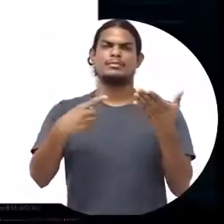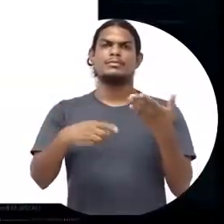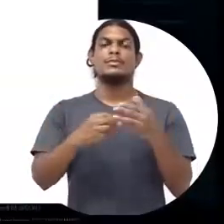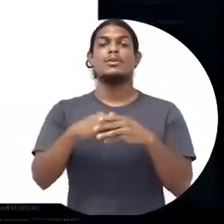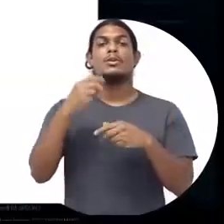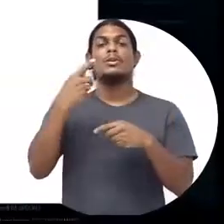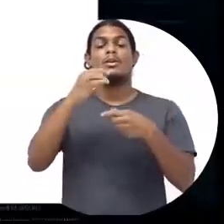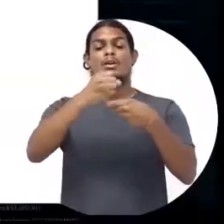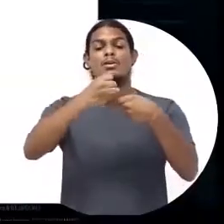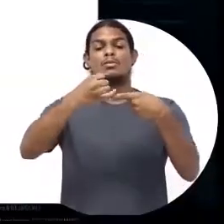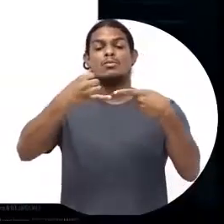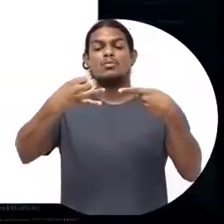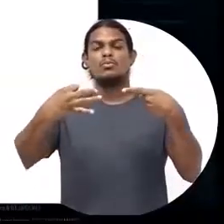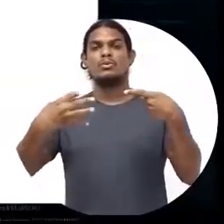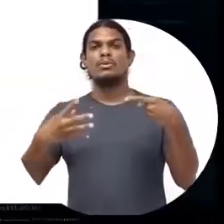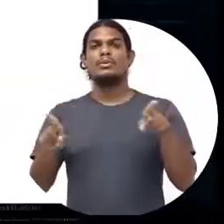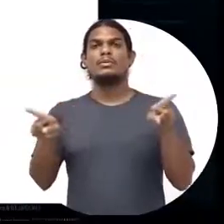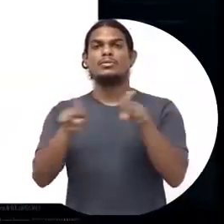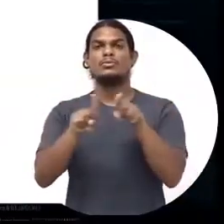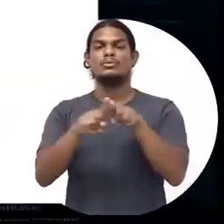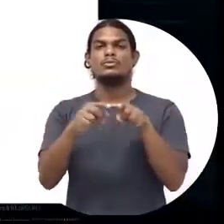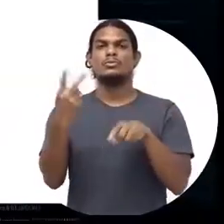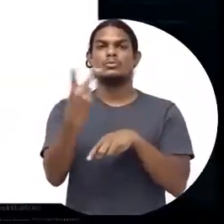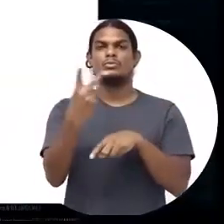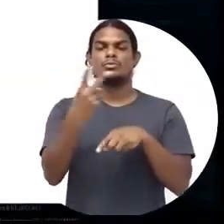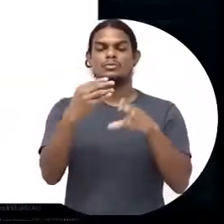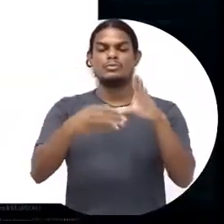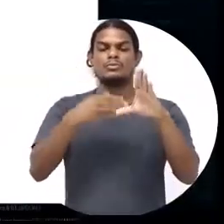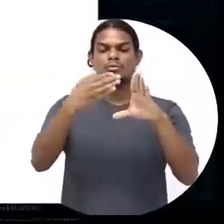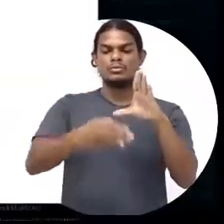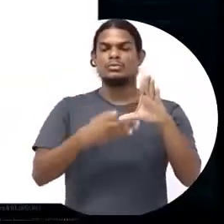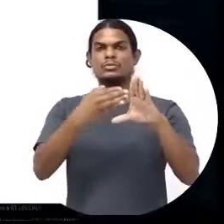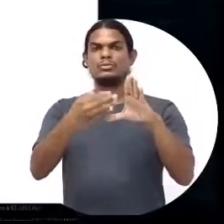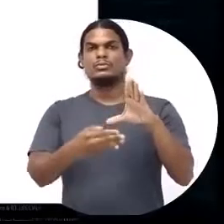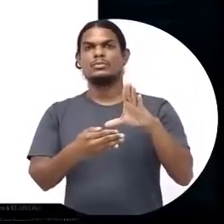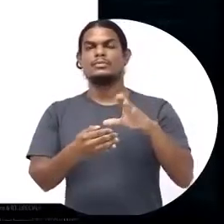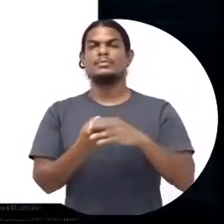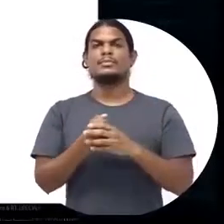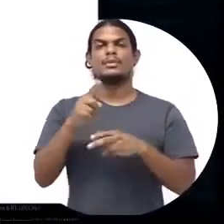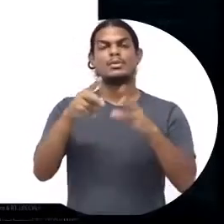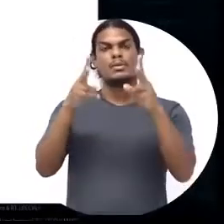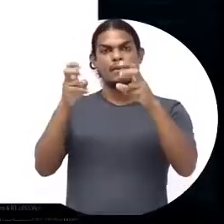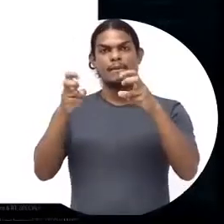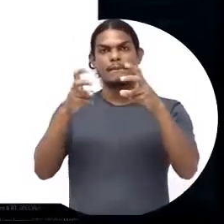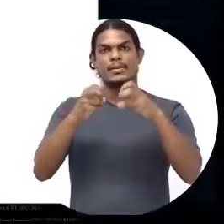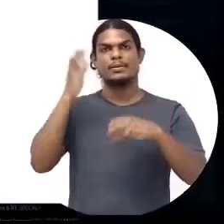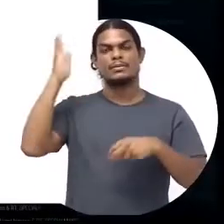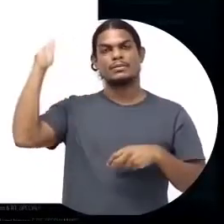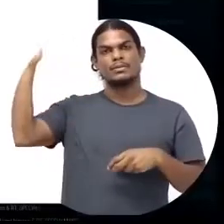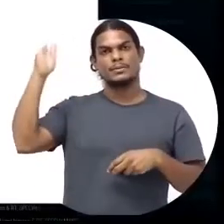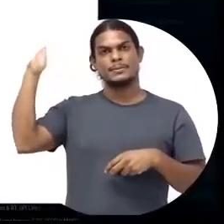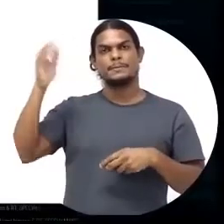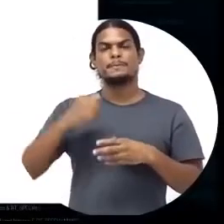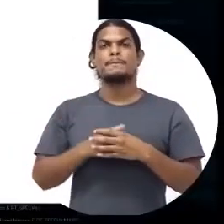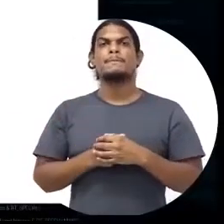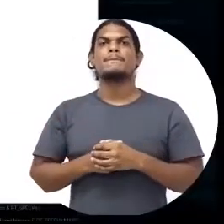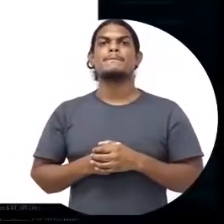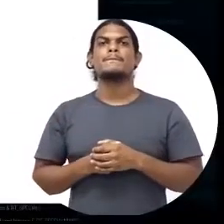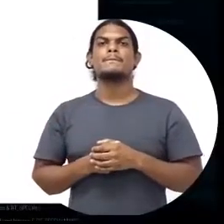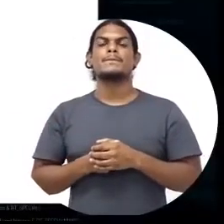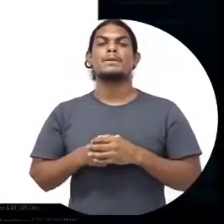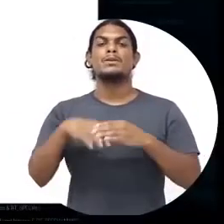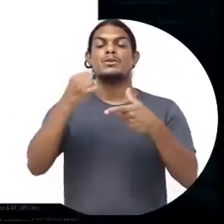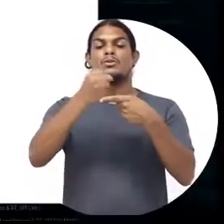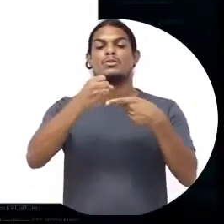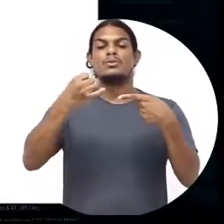link, ele vai ligar uma página a outra. Então, você observe aí no slide que a tag de